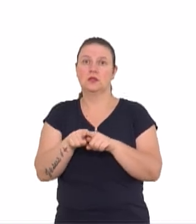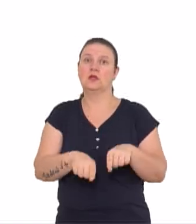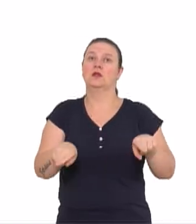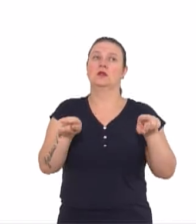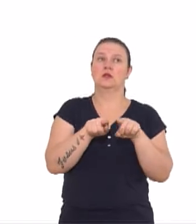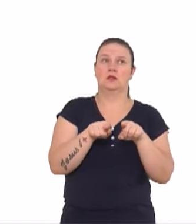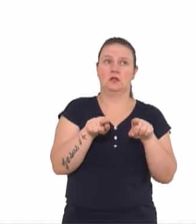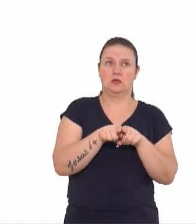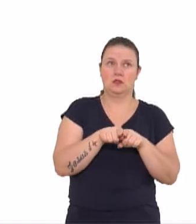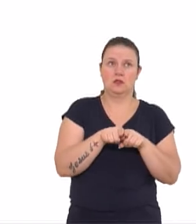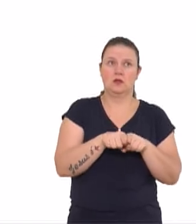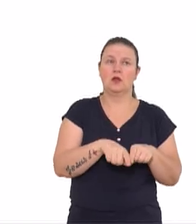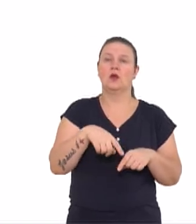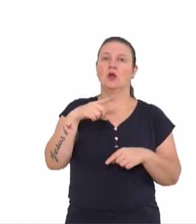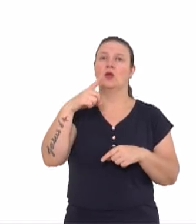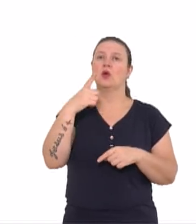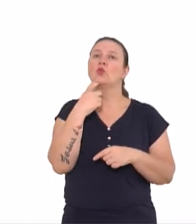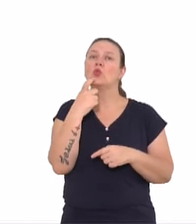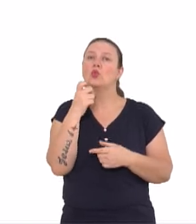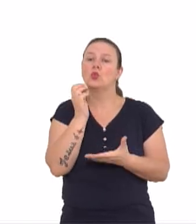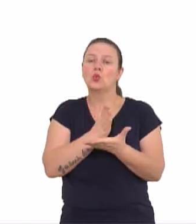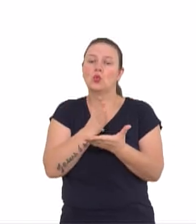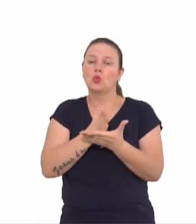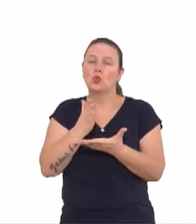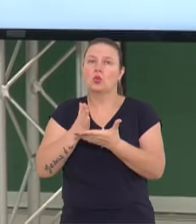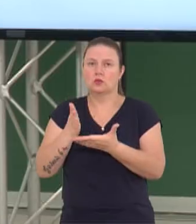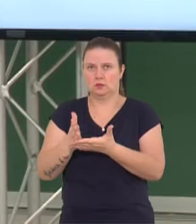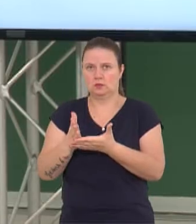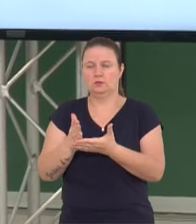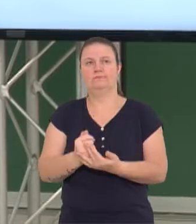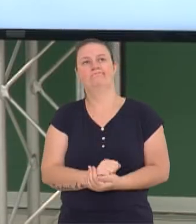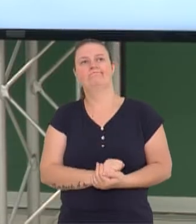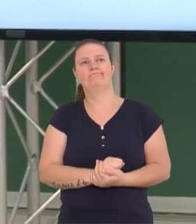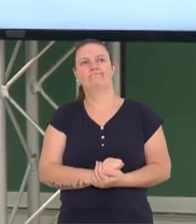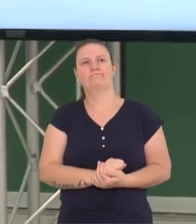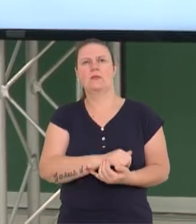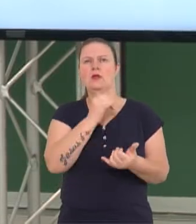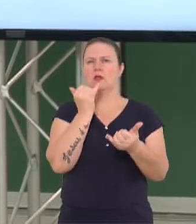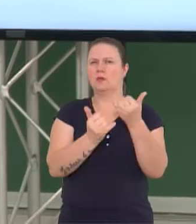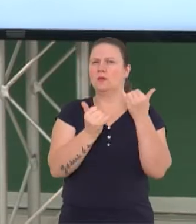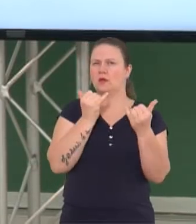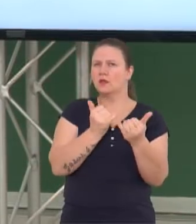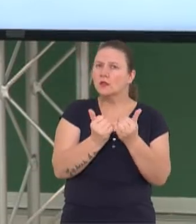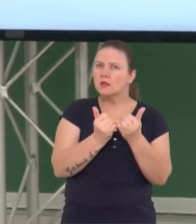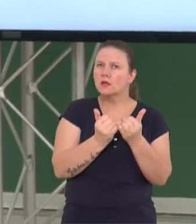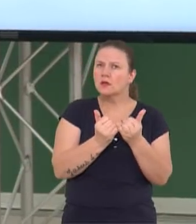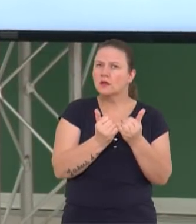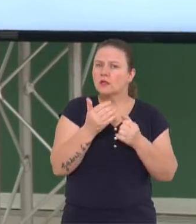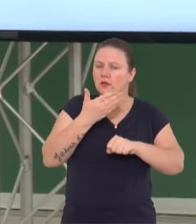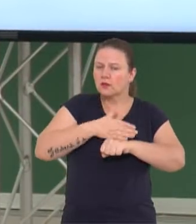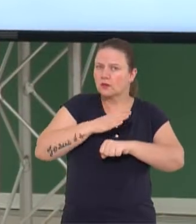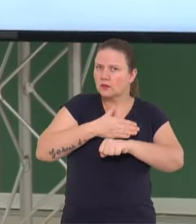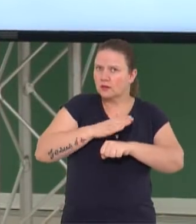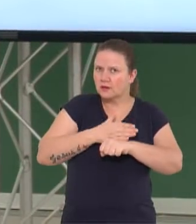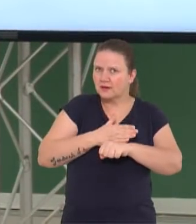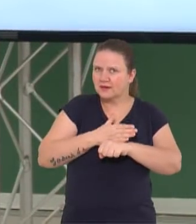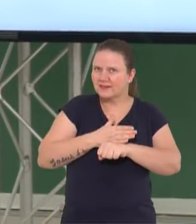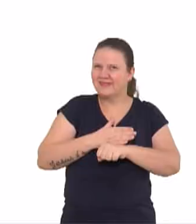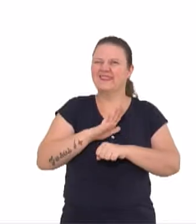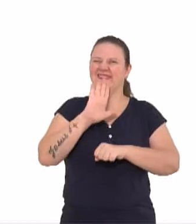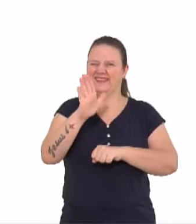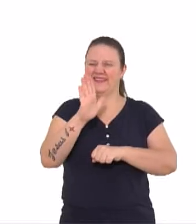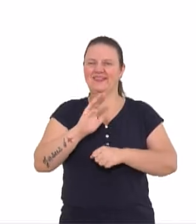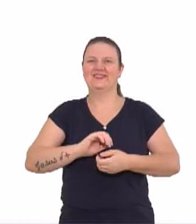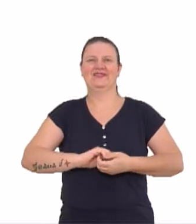José cultivará tomate? Opa, é parecido com o exercício da parede. Vamos lá? Tempo para